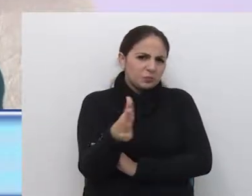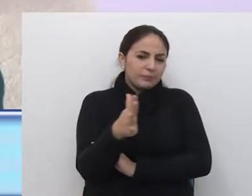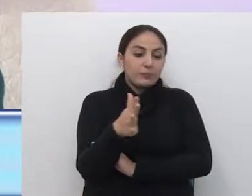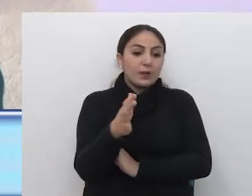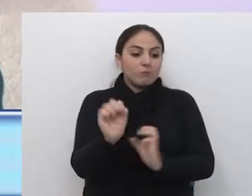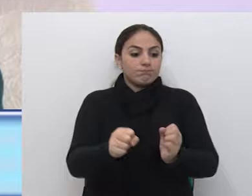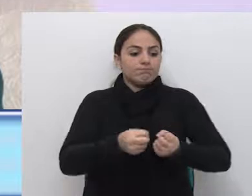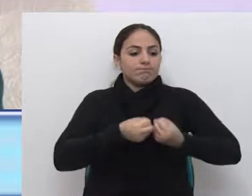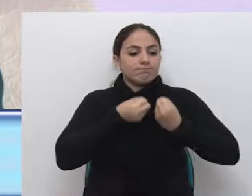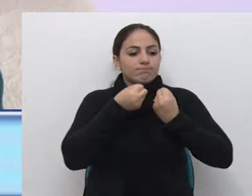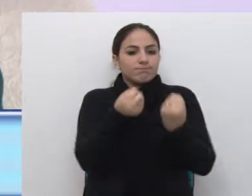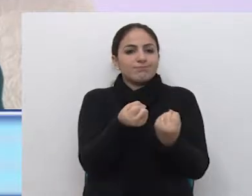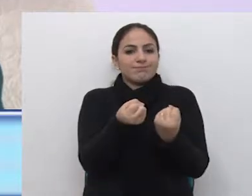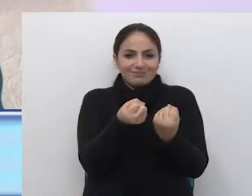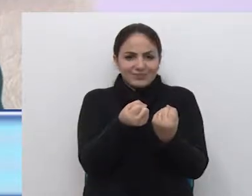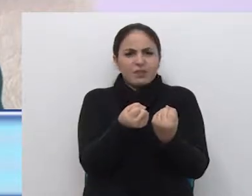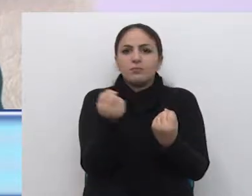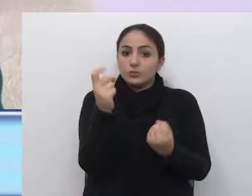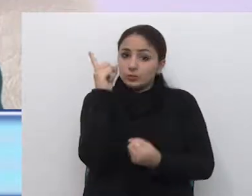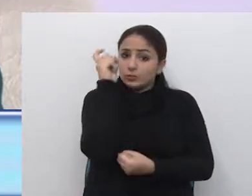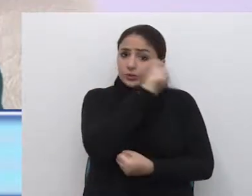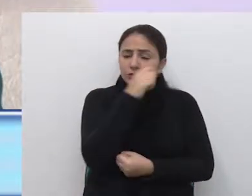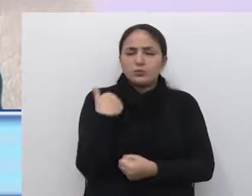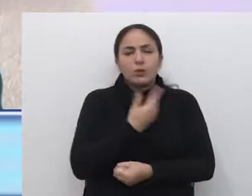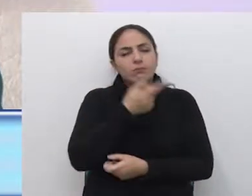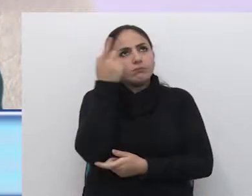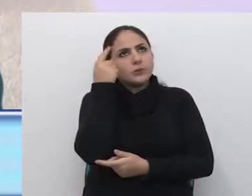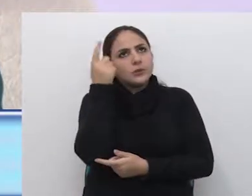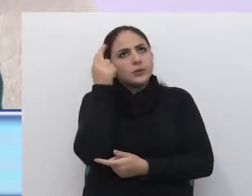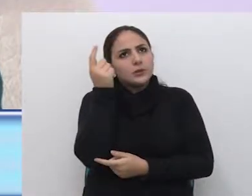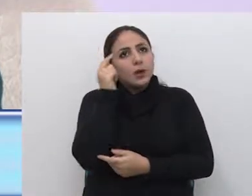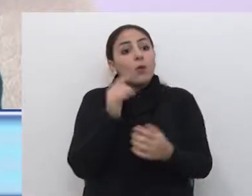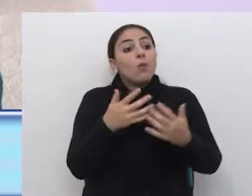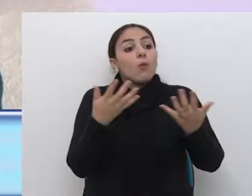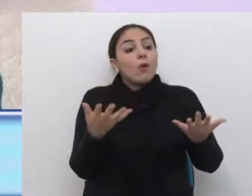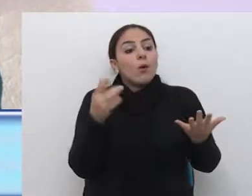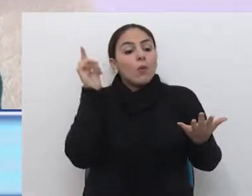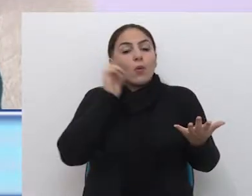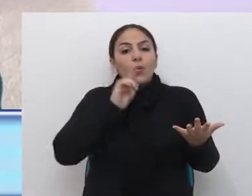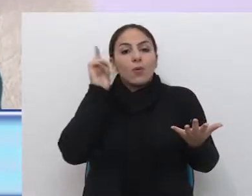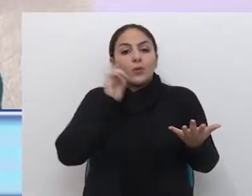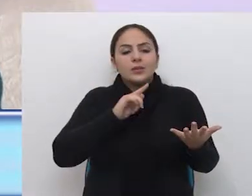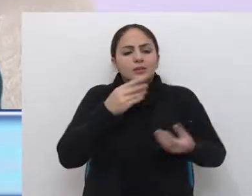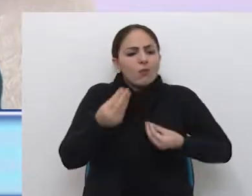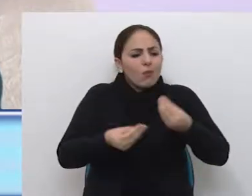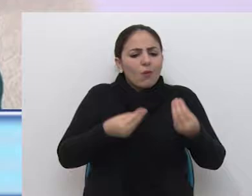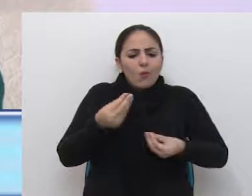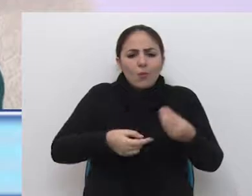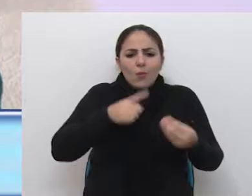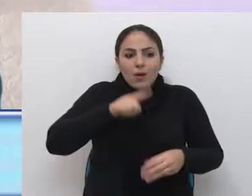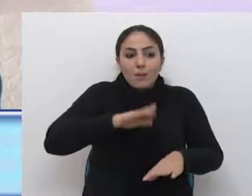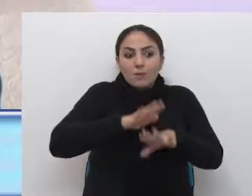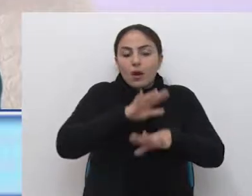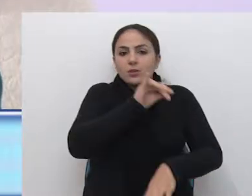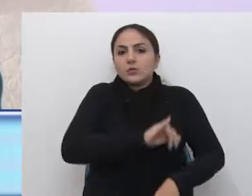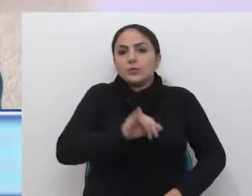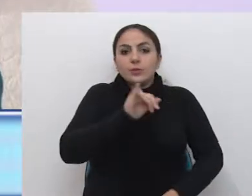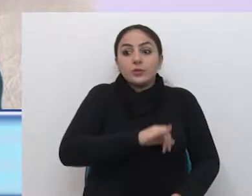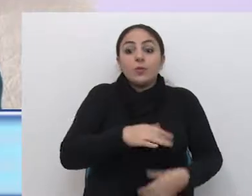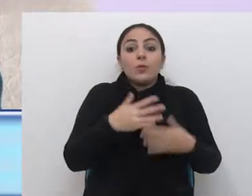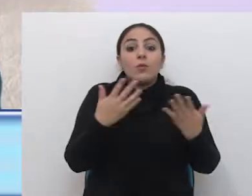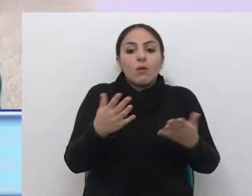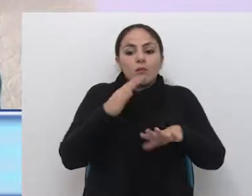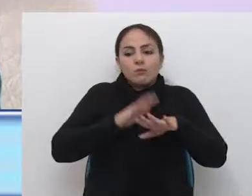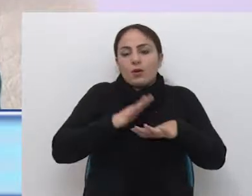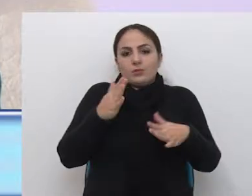século XX, elas se fortalecem. É muito difícil a gente pensar quais seriam as conquistas, qual é a conquista mais importante,